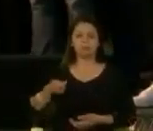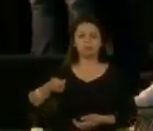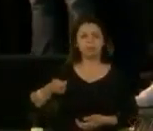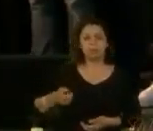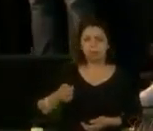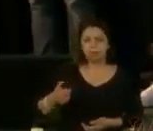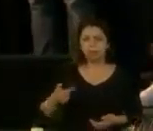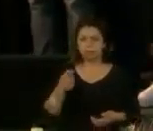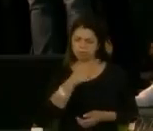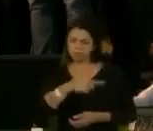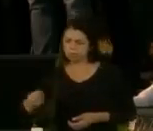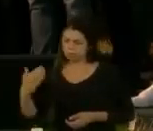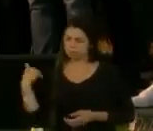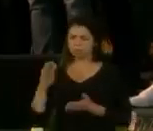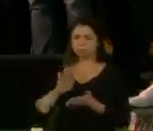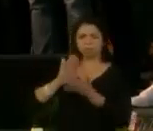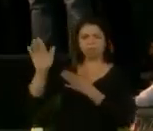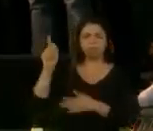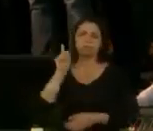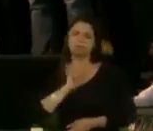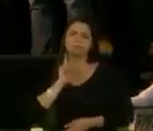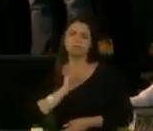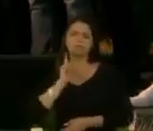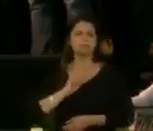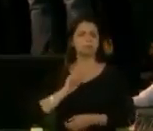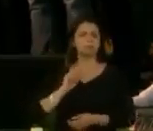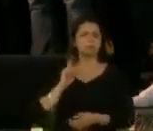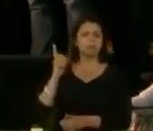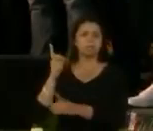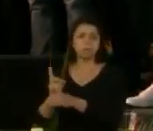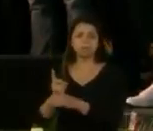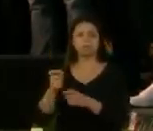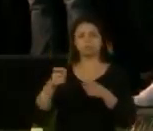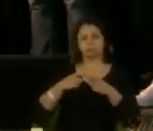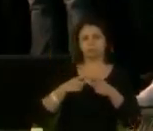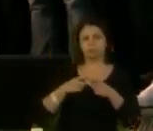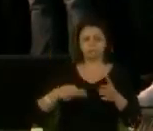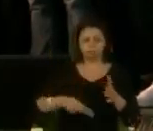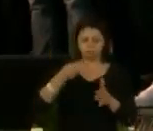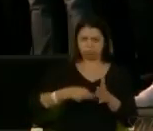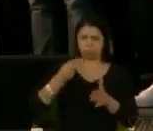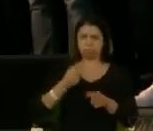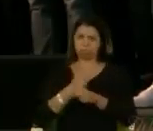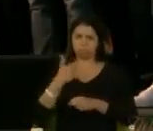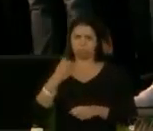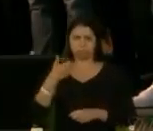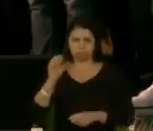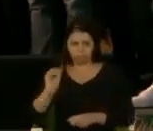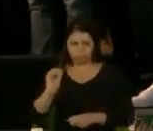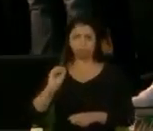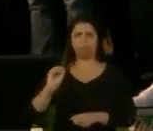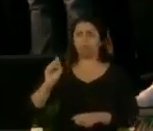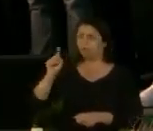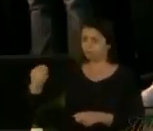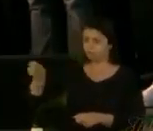de Fora. Encontrei-me na Santa Casa com os médicos que me operaram em 2018. E todos dizem que cada